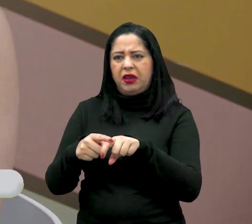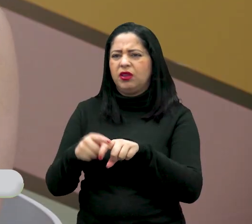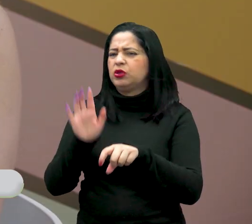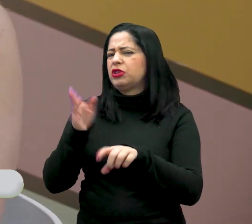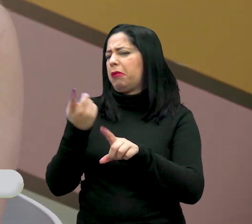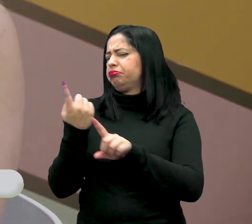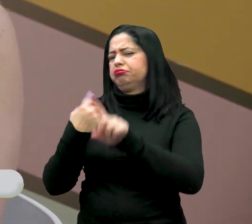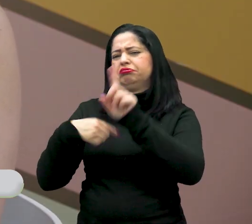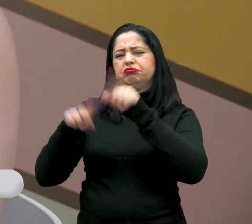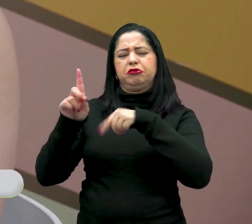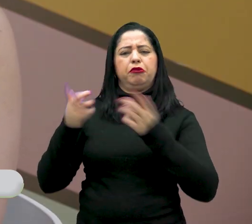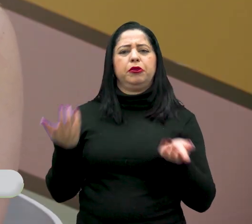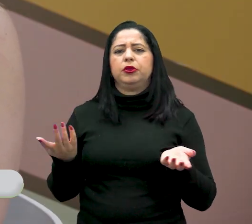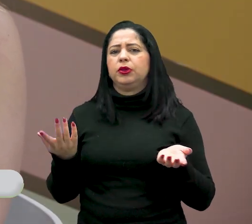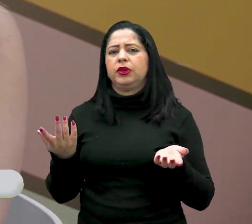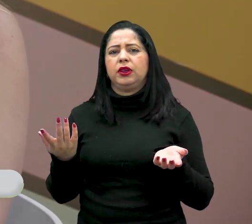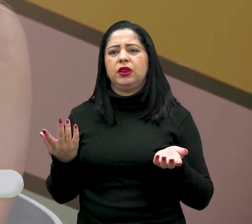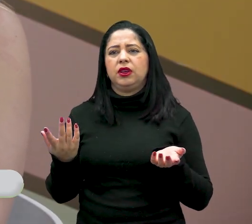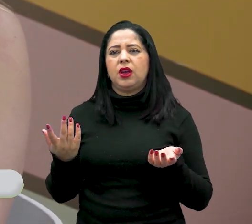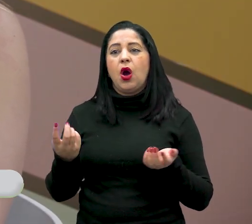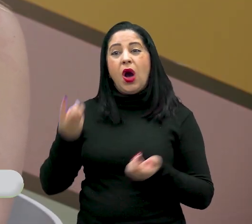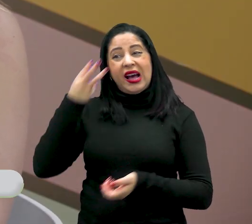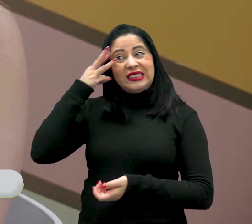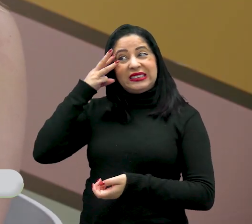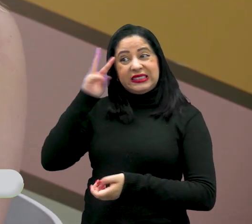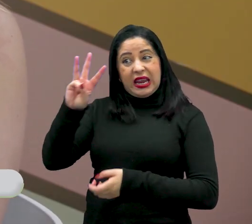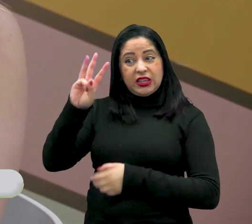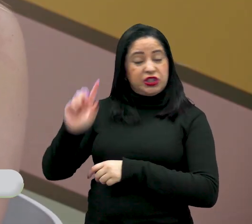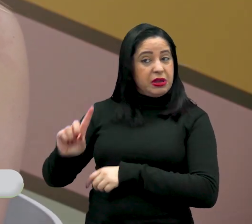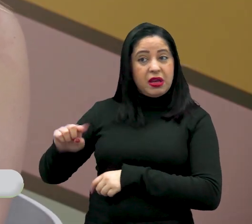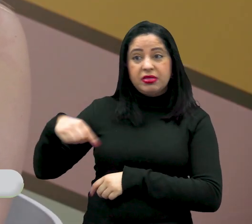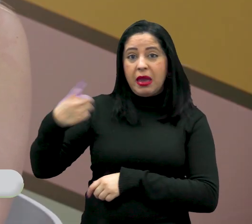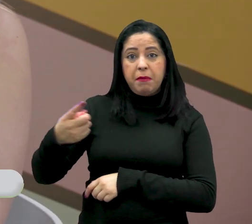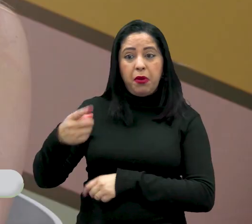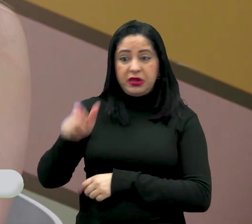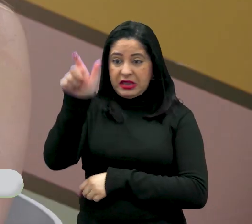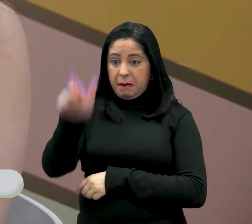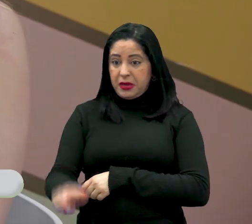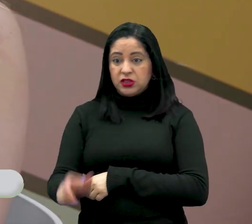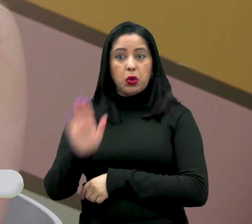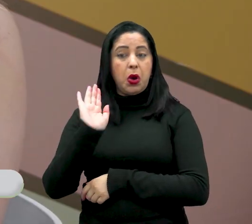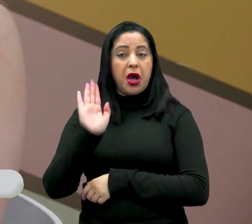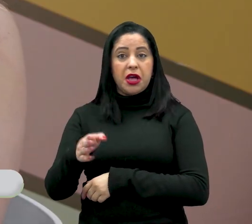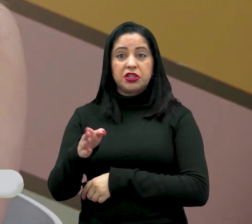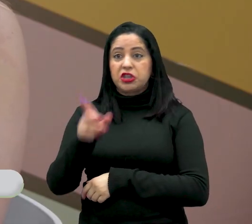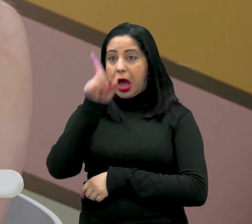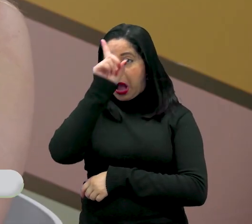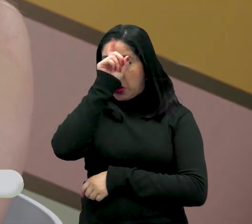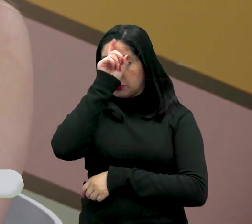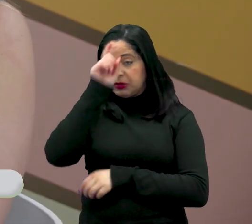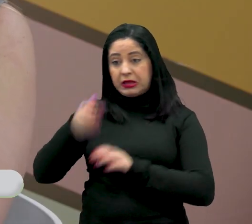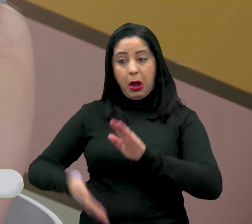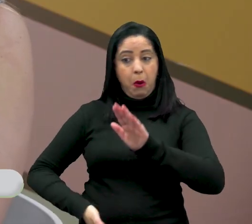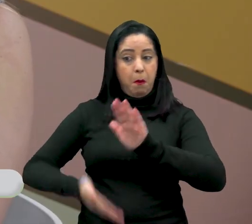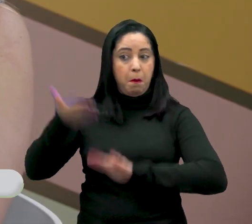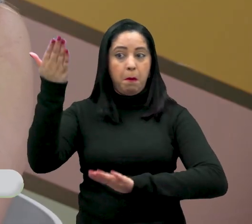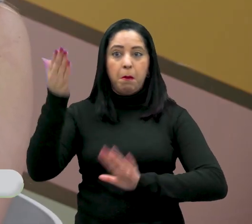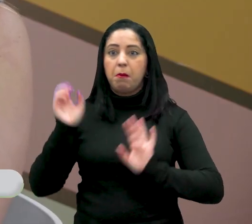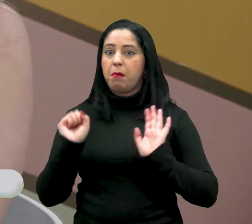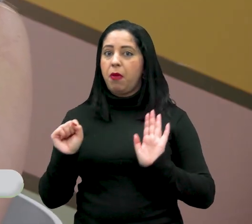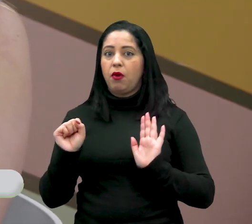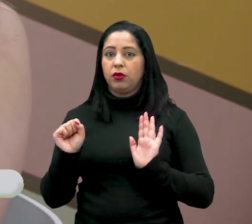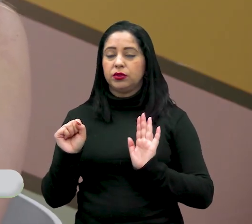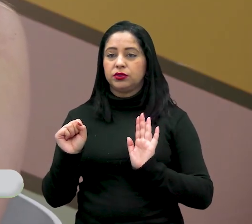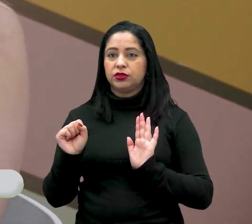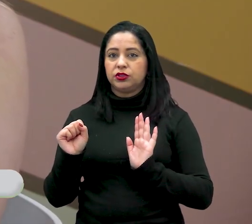hoje em dia evoluiu bastante. Então, a gente tem aí, no terceiro dia, geralmente pós-operatório, o paciente já está de alta. Olha. Durante a